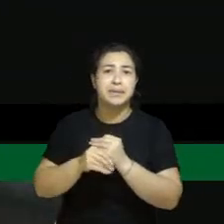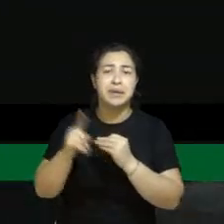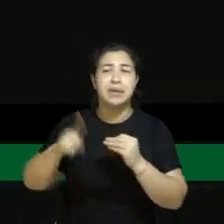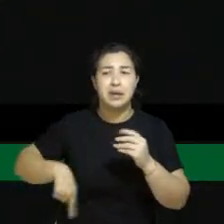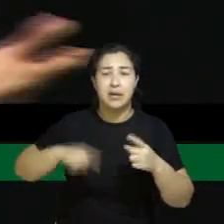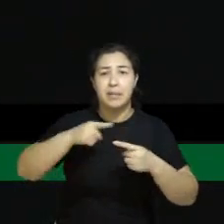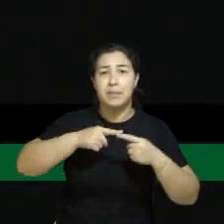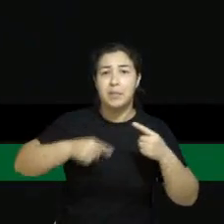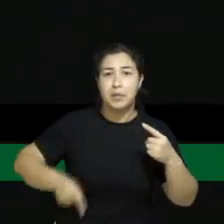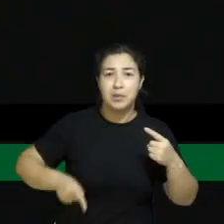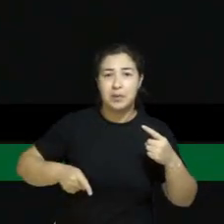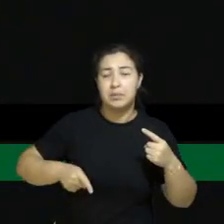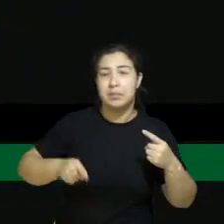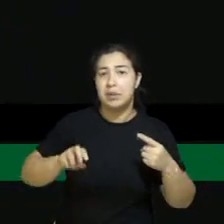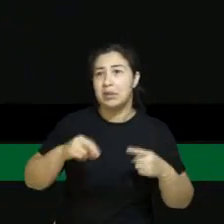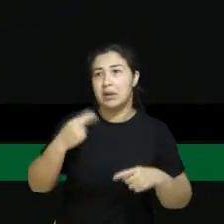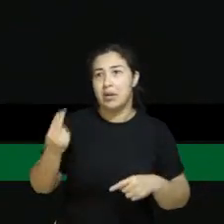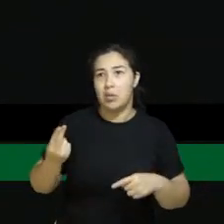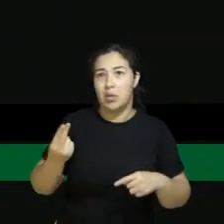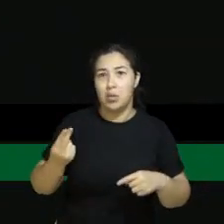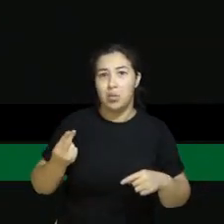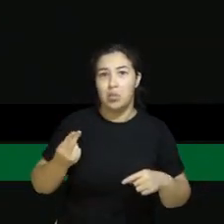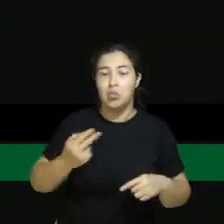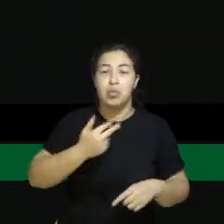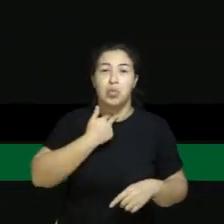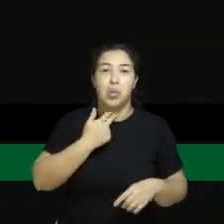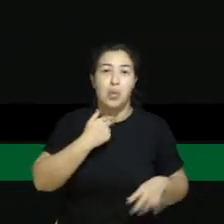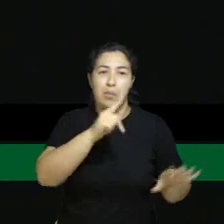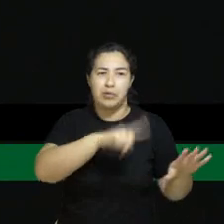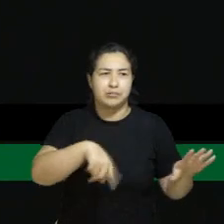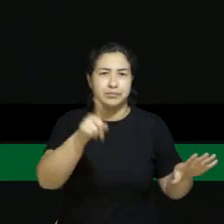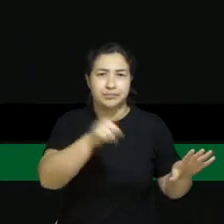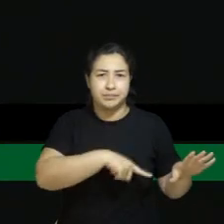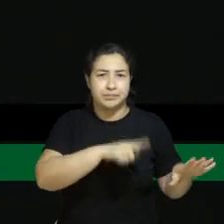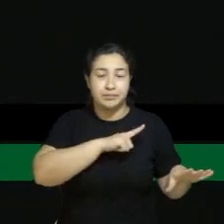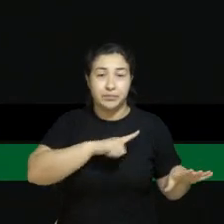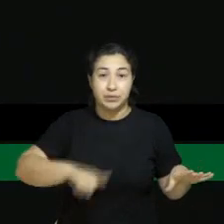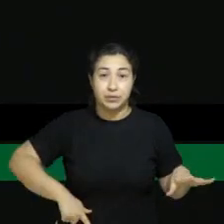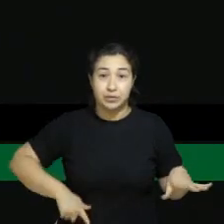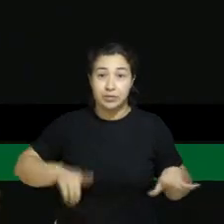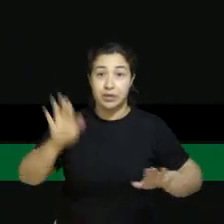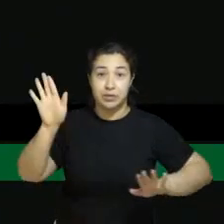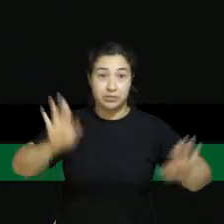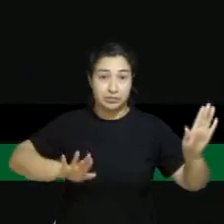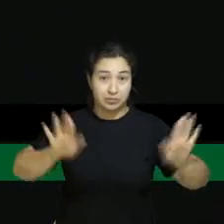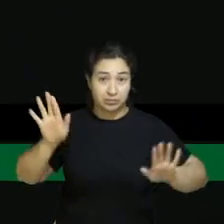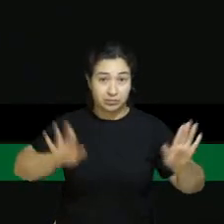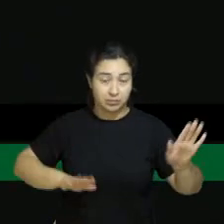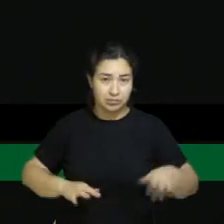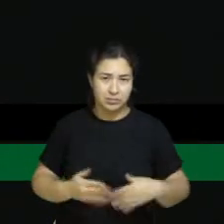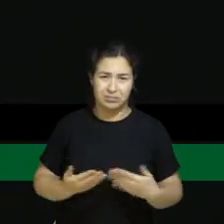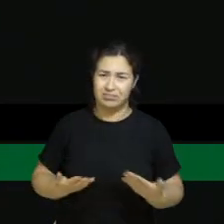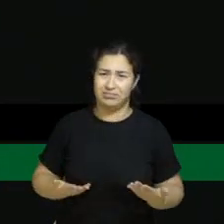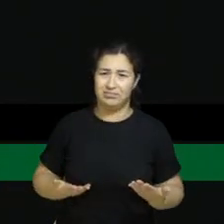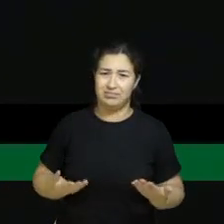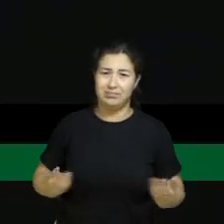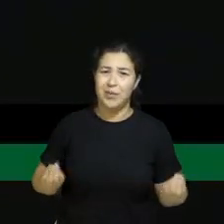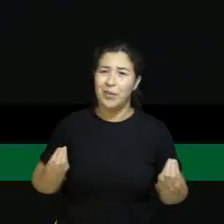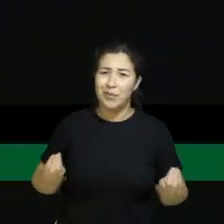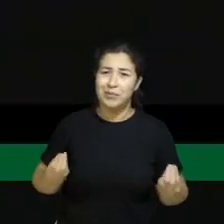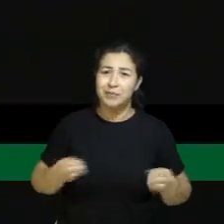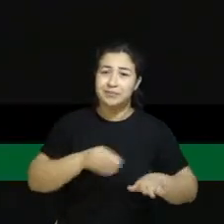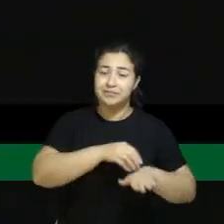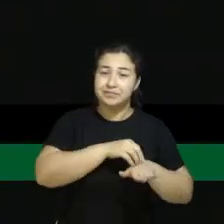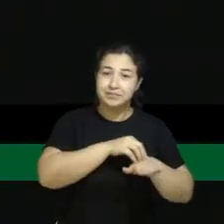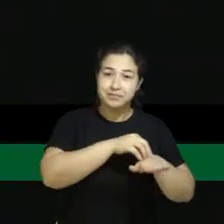proibida agora, ou está descartada pelo governo do Estado, a licitação. Ora, esse